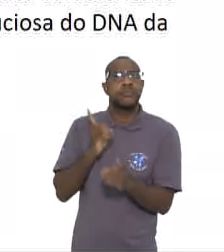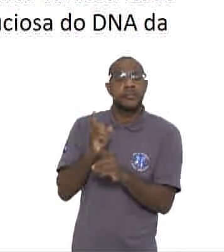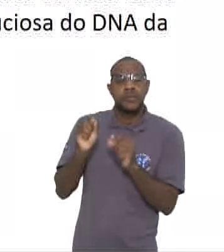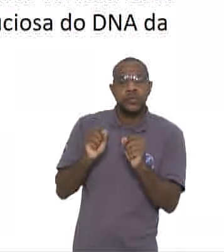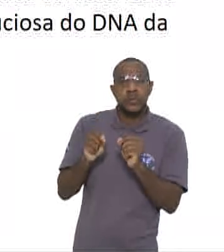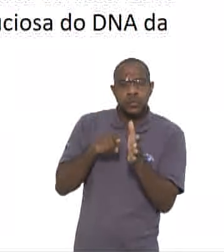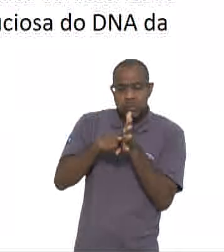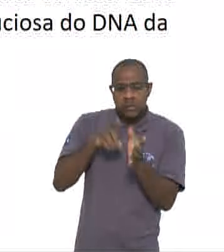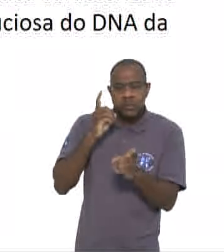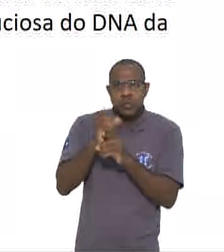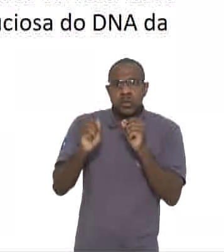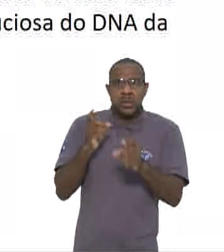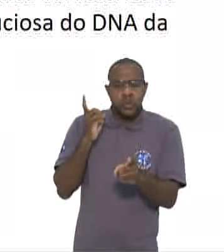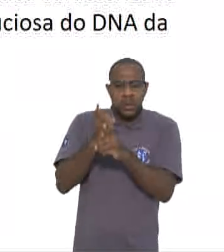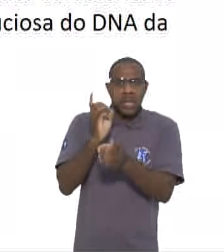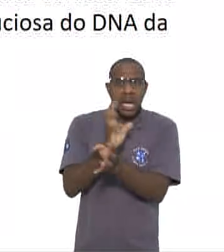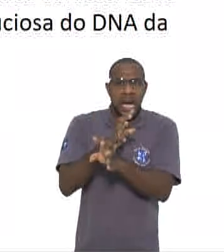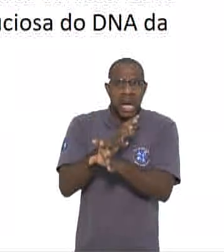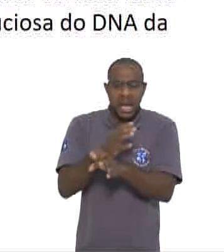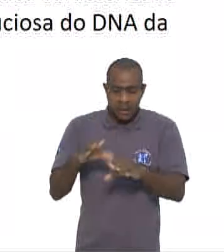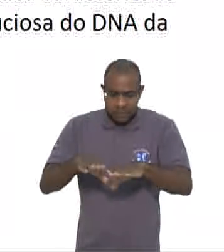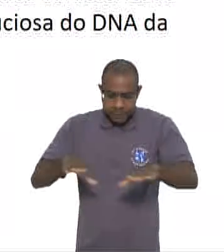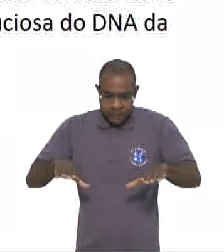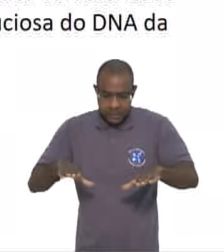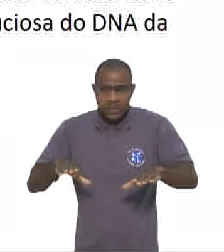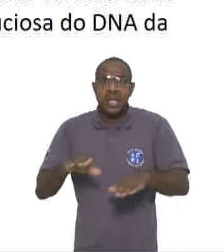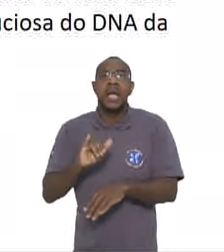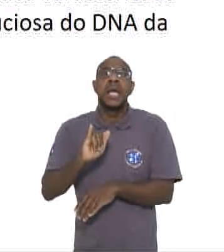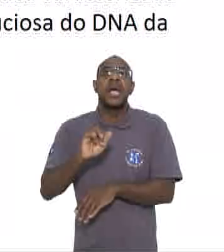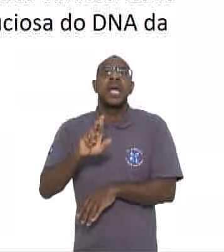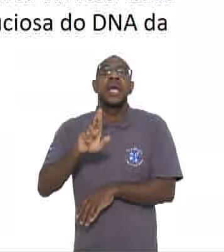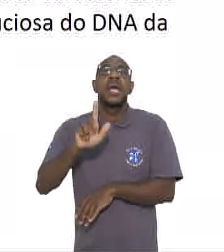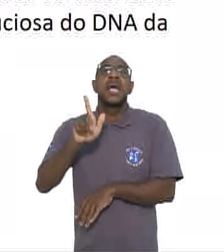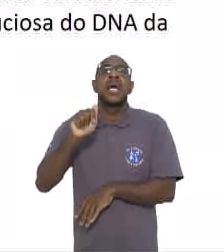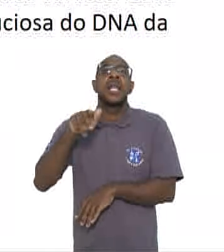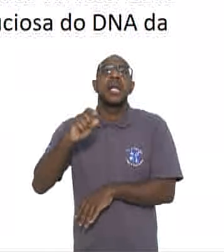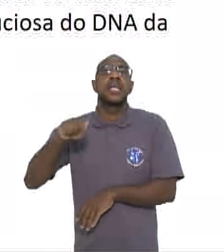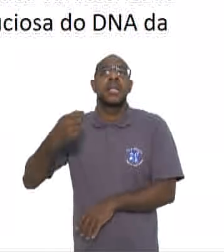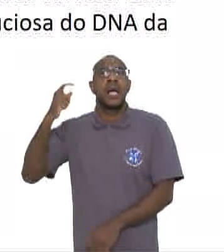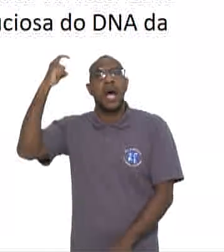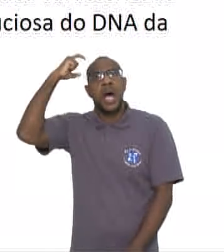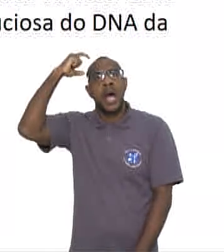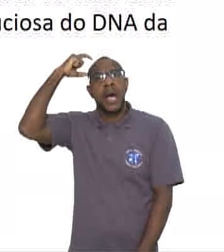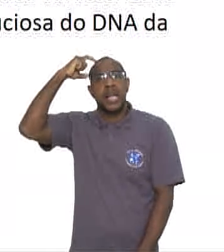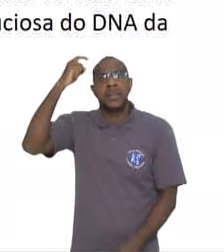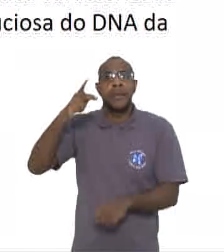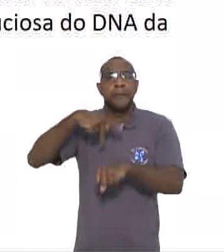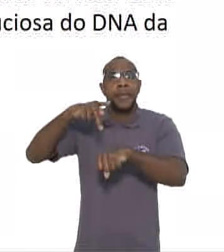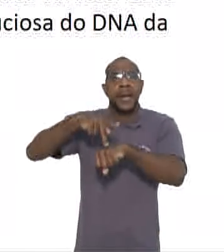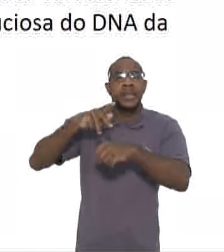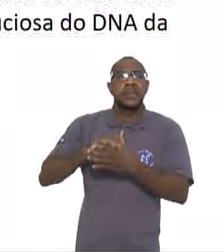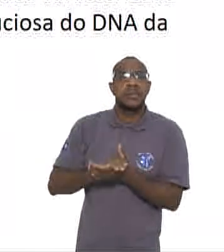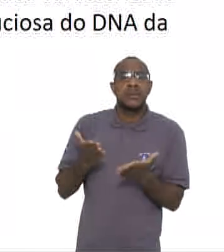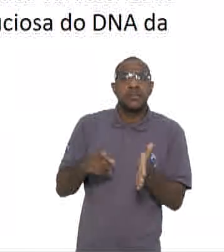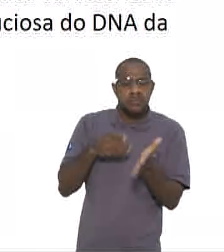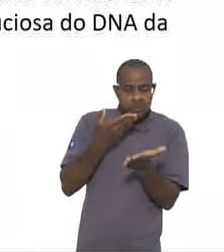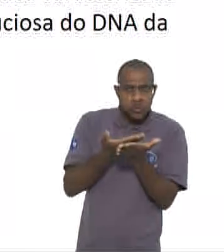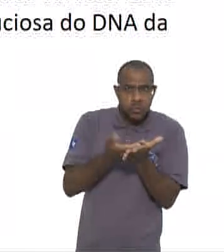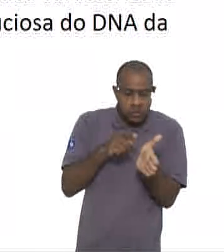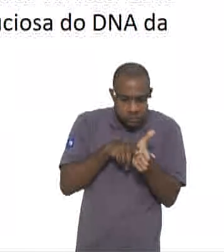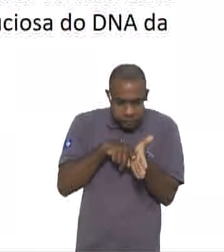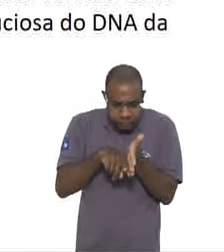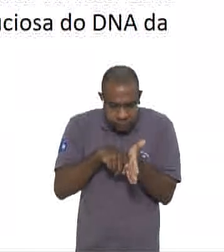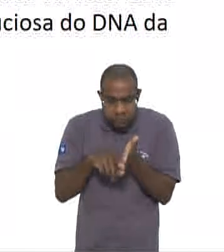no sítio arqueológico lá na Irlanda. Um estudo publicado na revista Nature por pesquisadores da Inglaterra e Irlanda revela